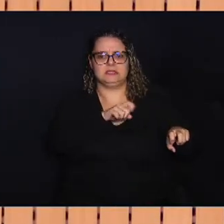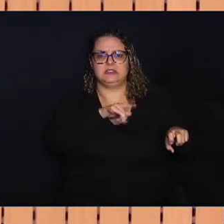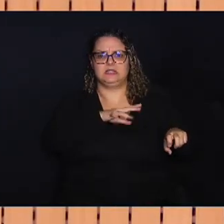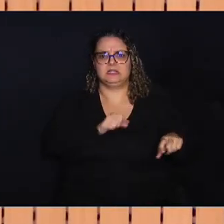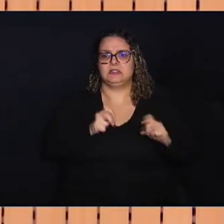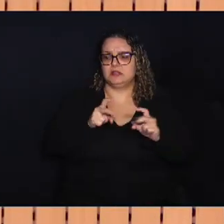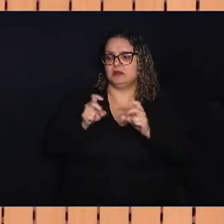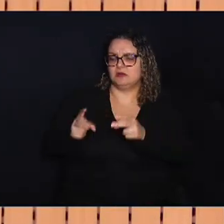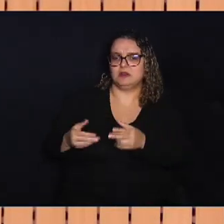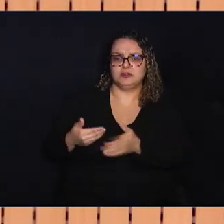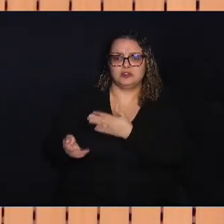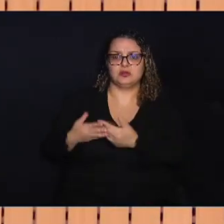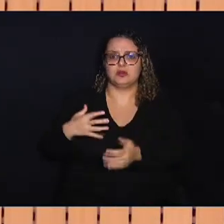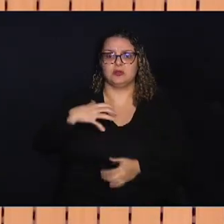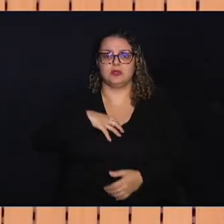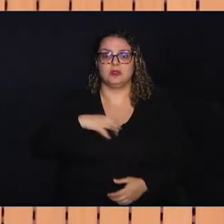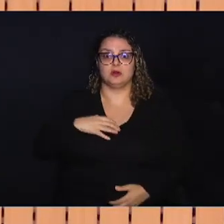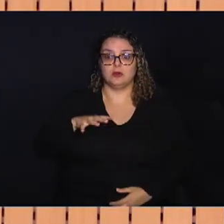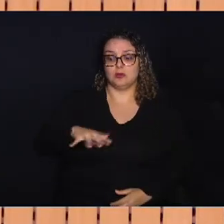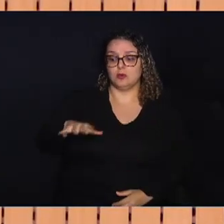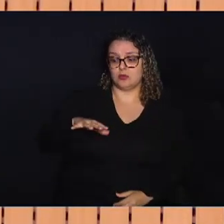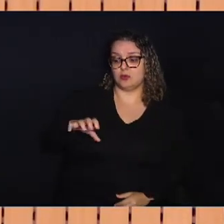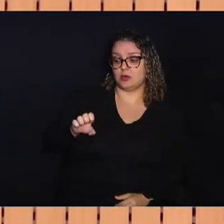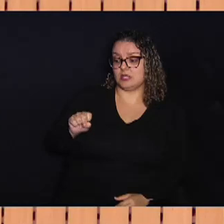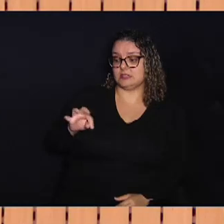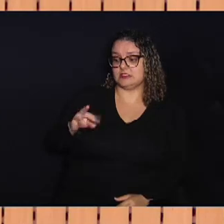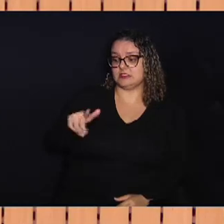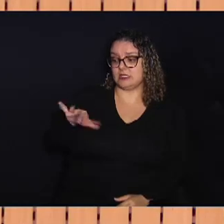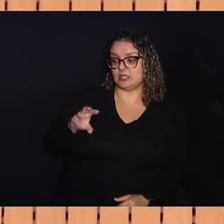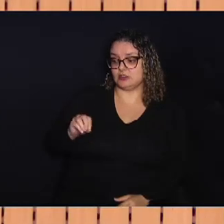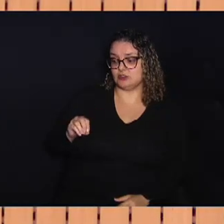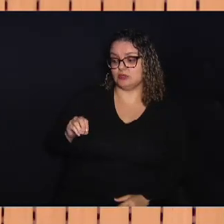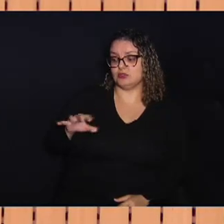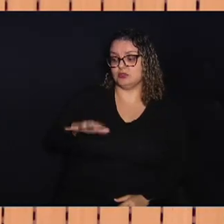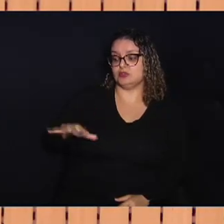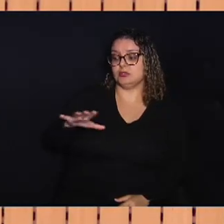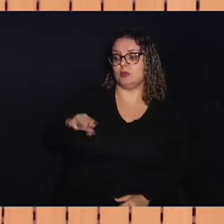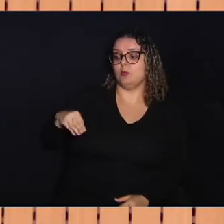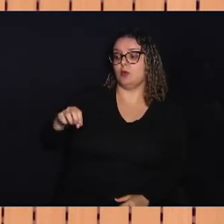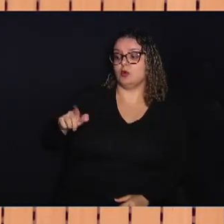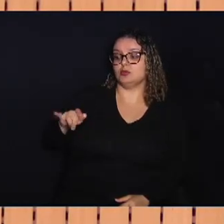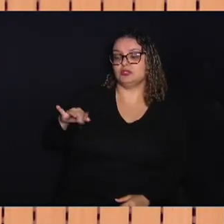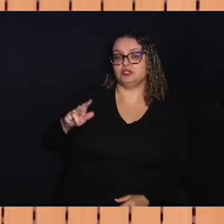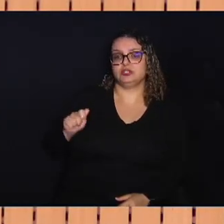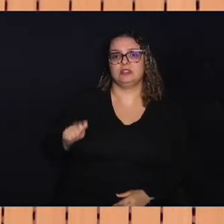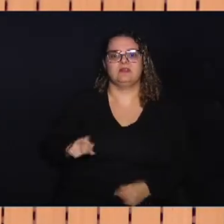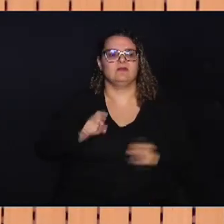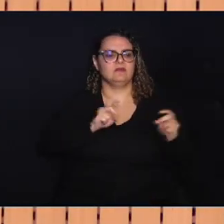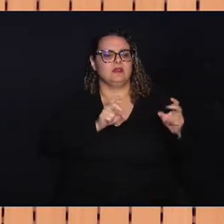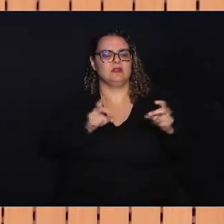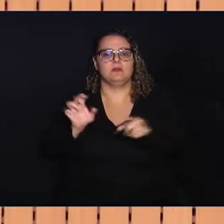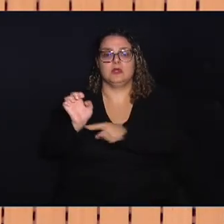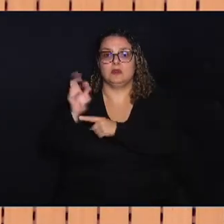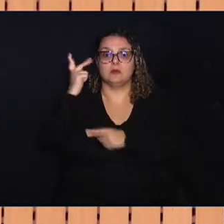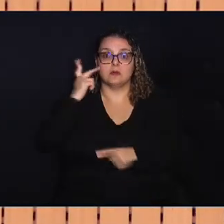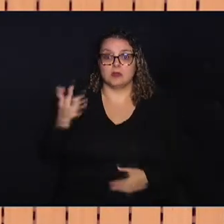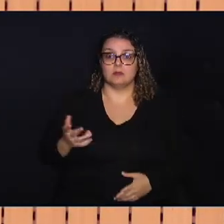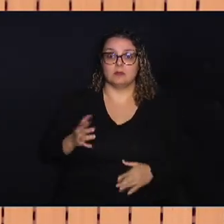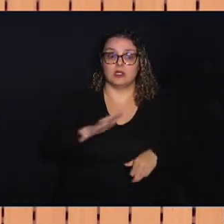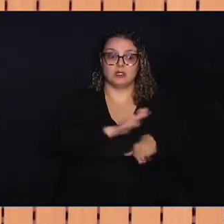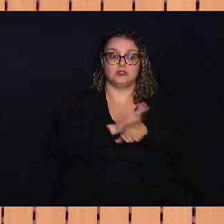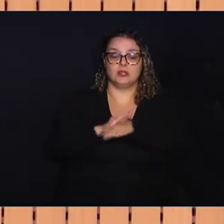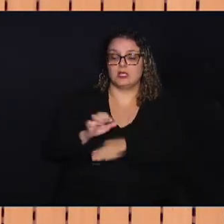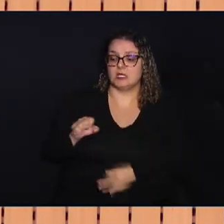qualquer forma o estádio da Mogiana, está vendendo áreas em todo o estado de São Paulo para responder à especulação